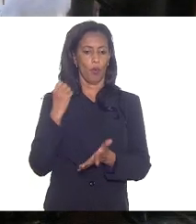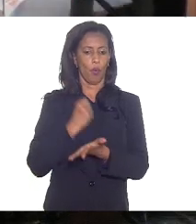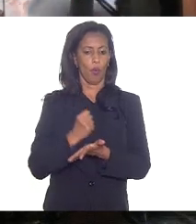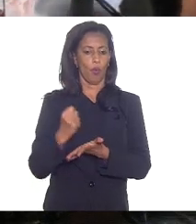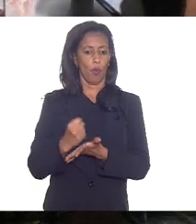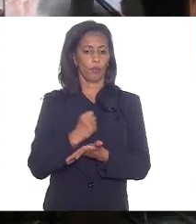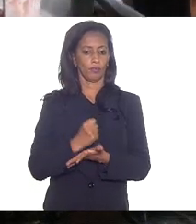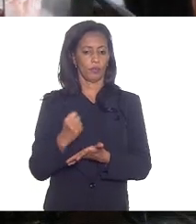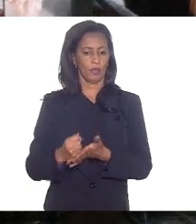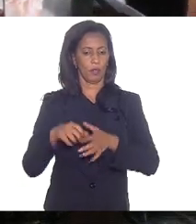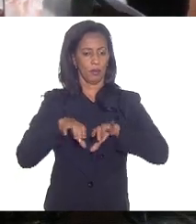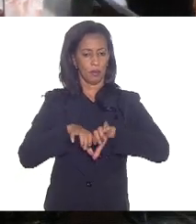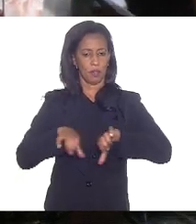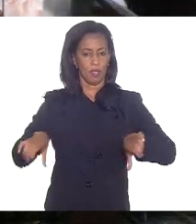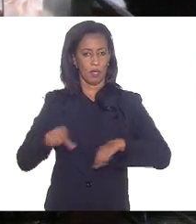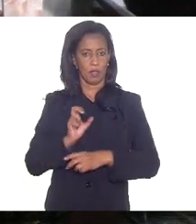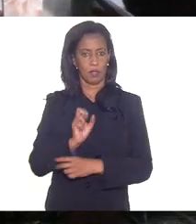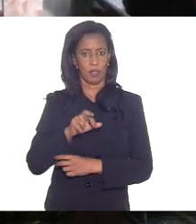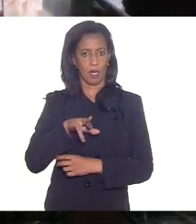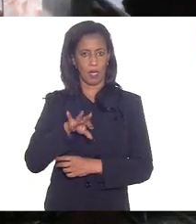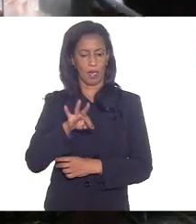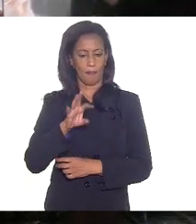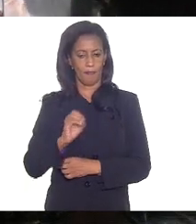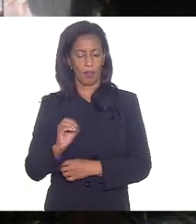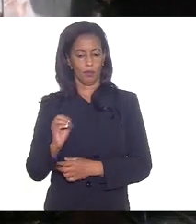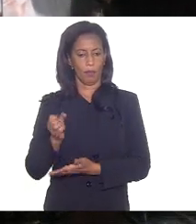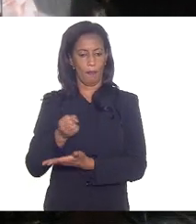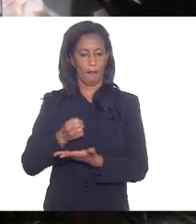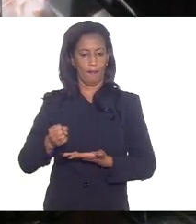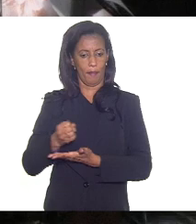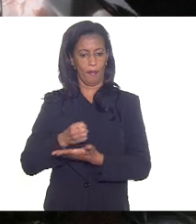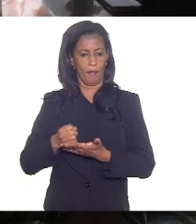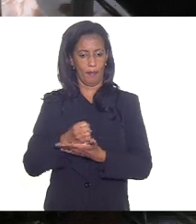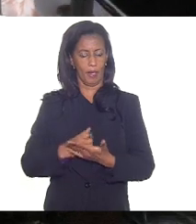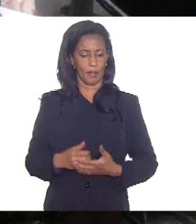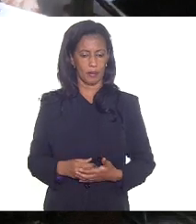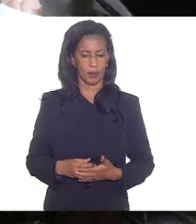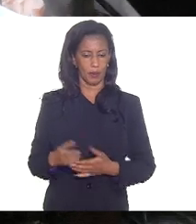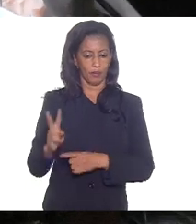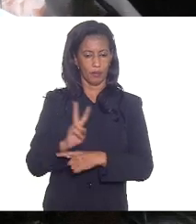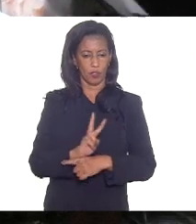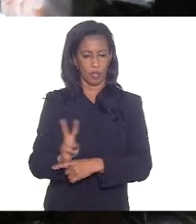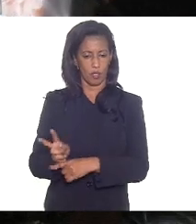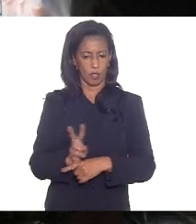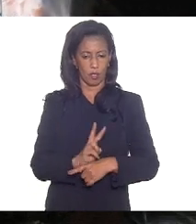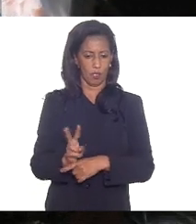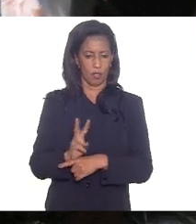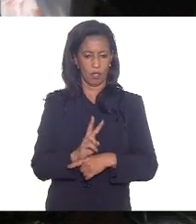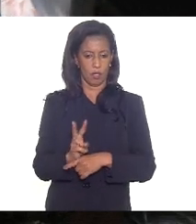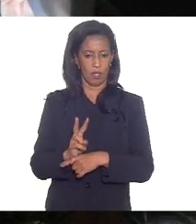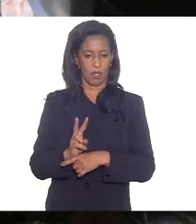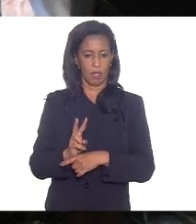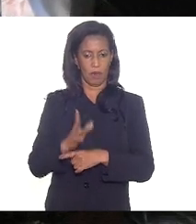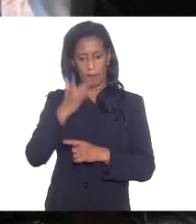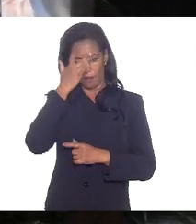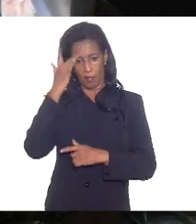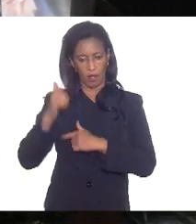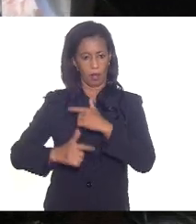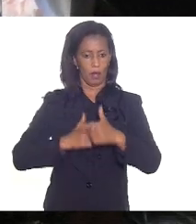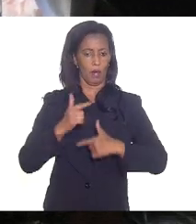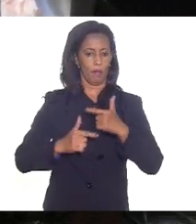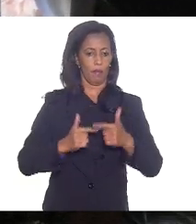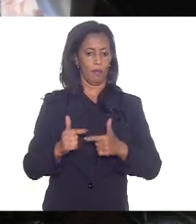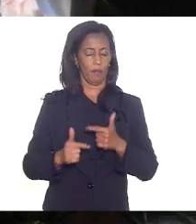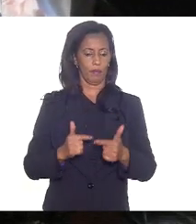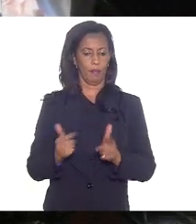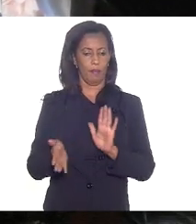programa regulares vigentes por parte das entidades reguladoras, fiscalizadoras, prestadoras desse serviço e da outras